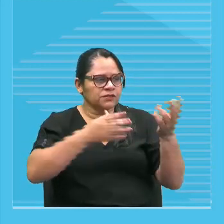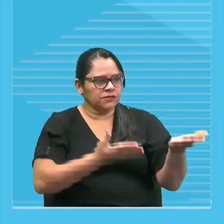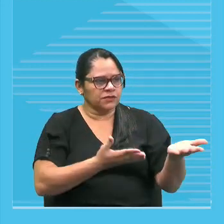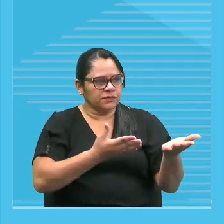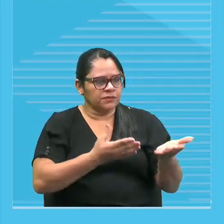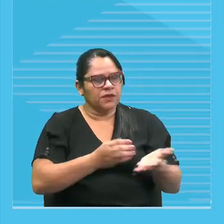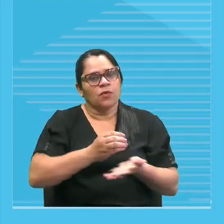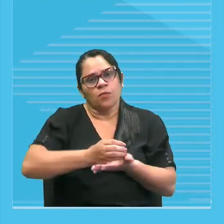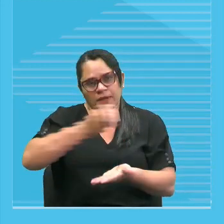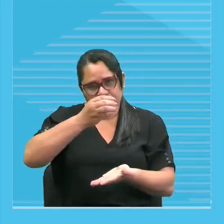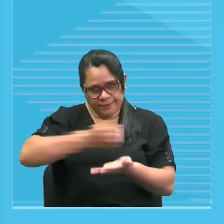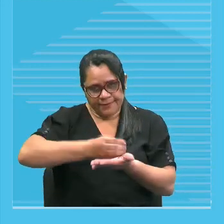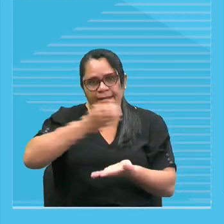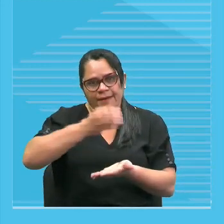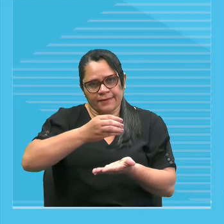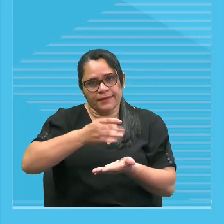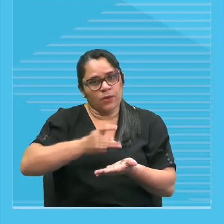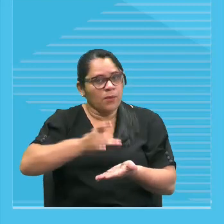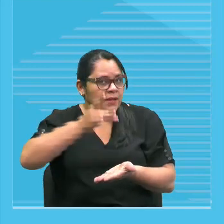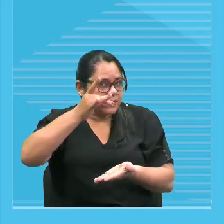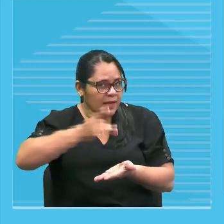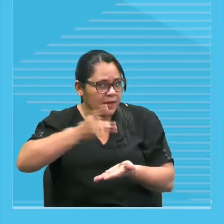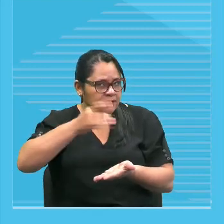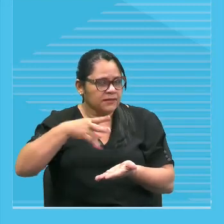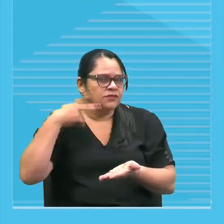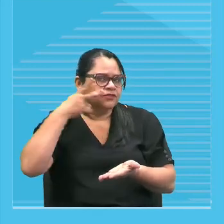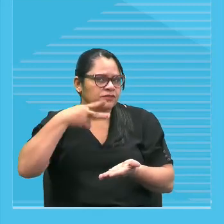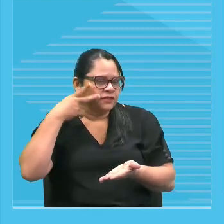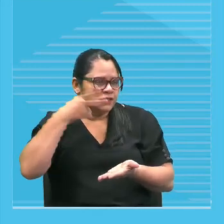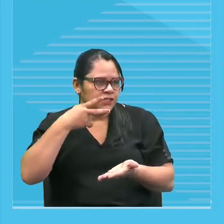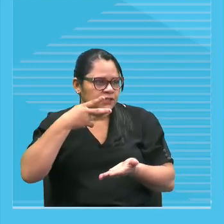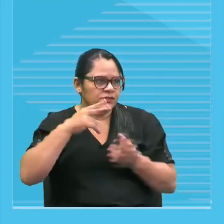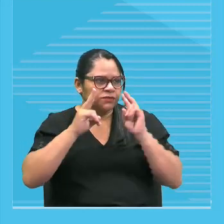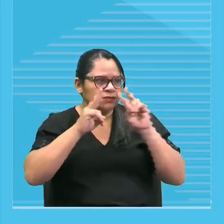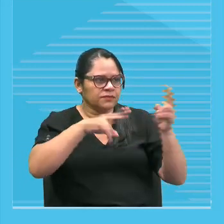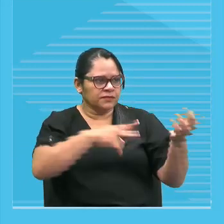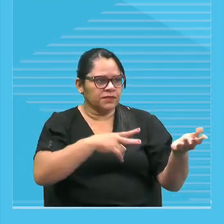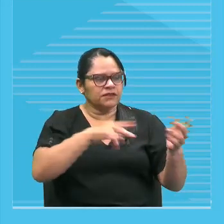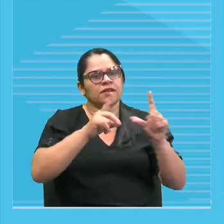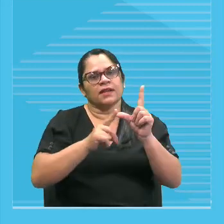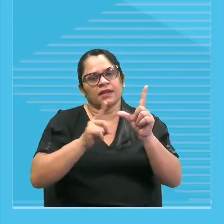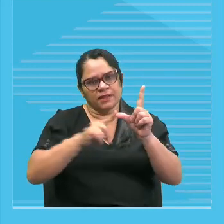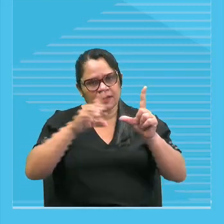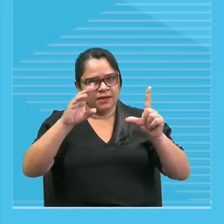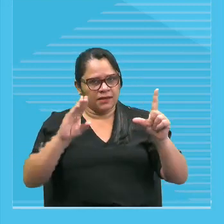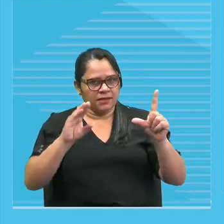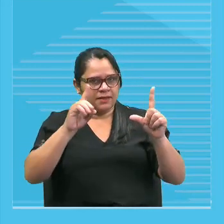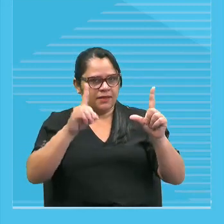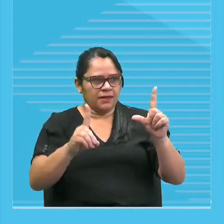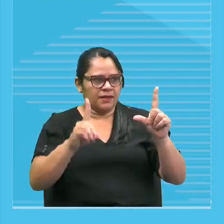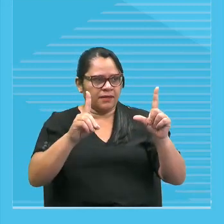uma taça de vinho berros é agrião